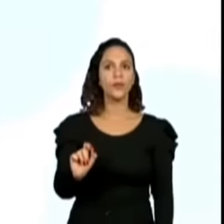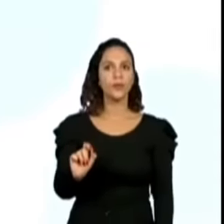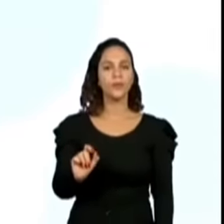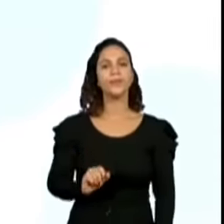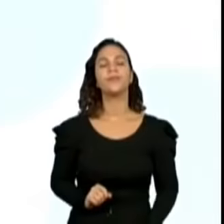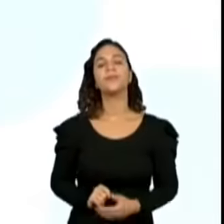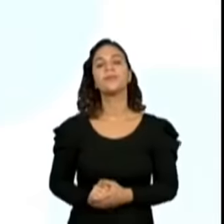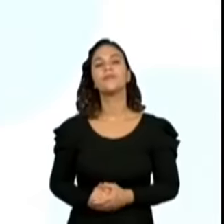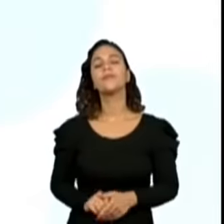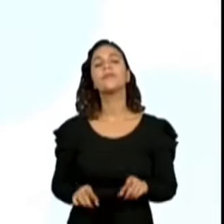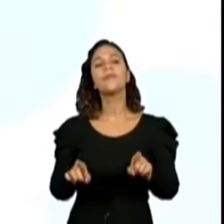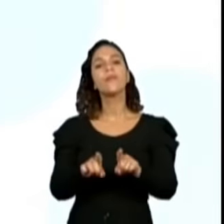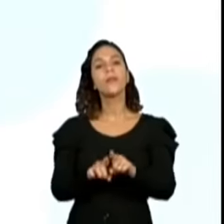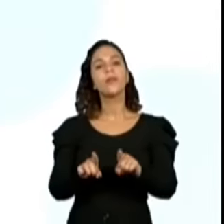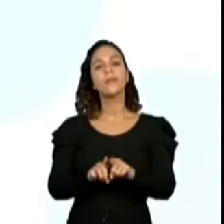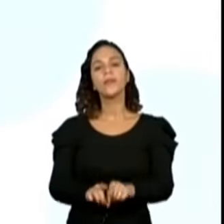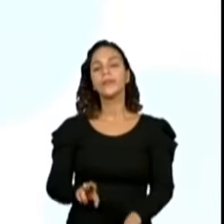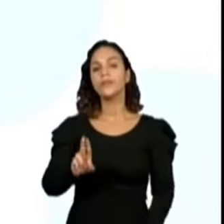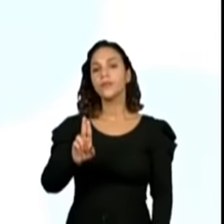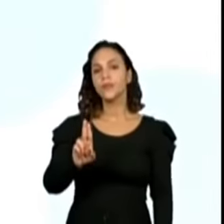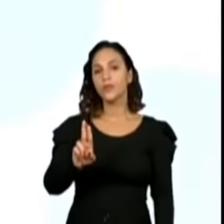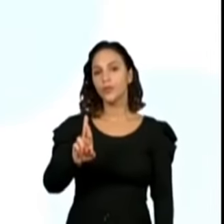de Urânia, de Carapicuíba.